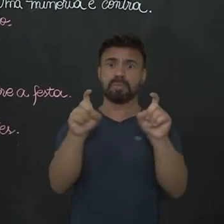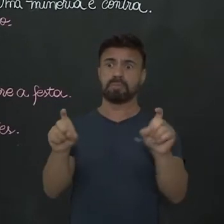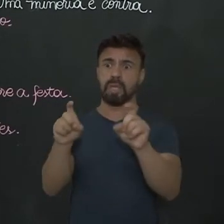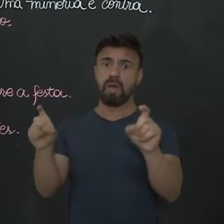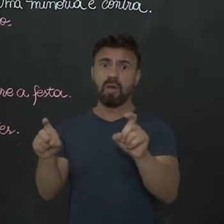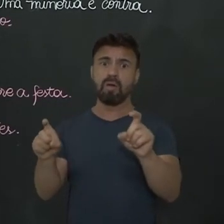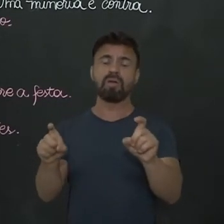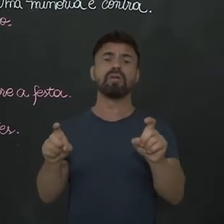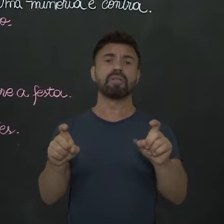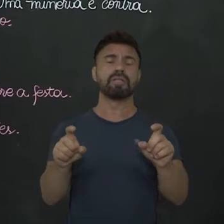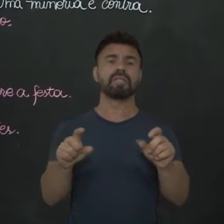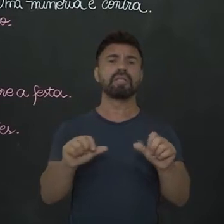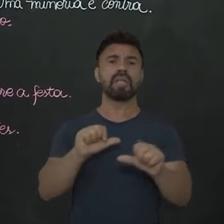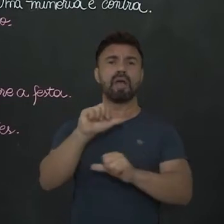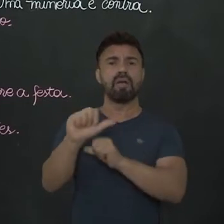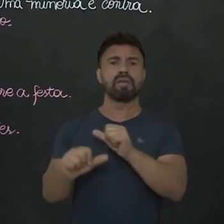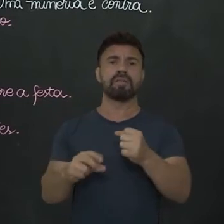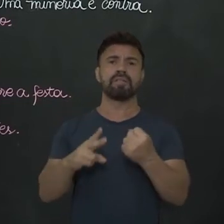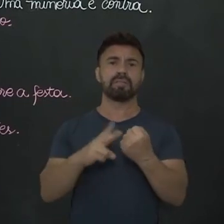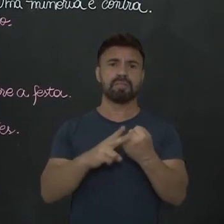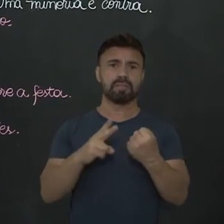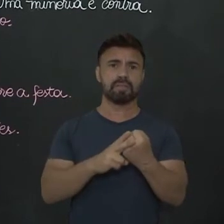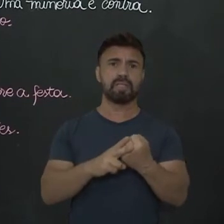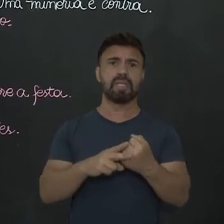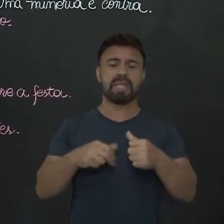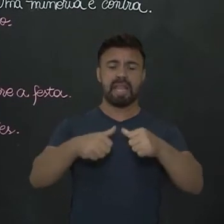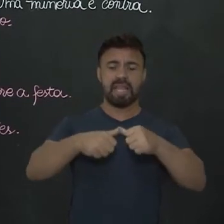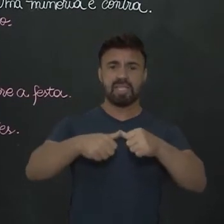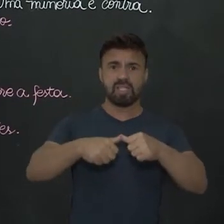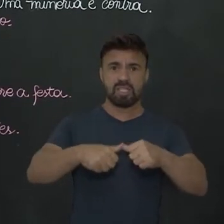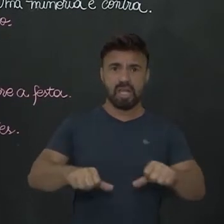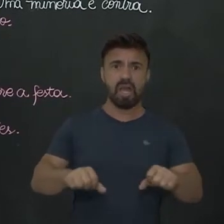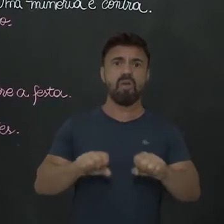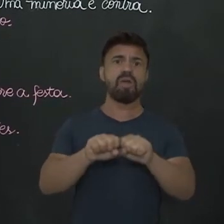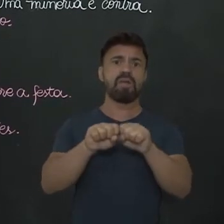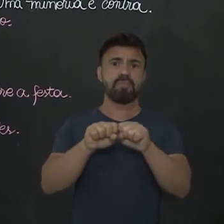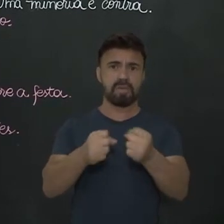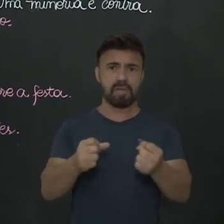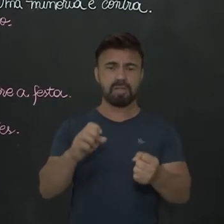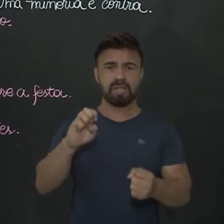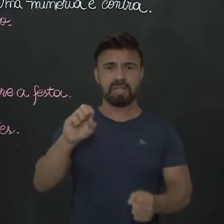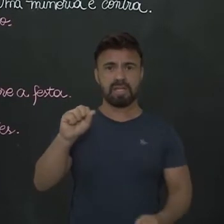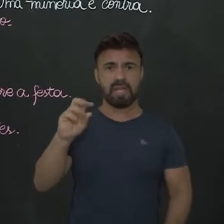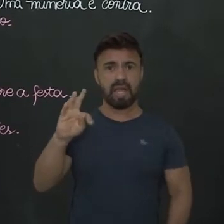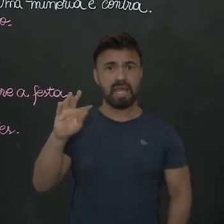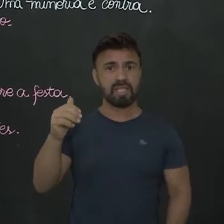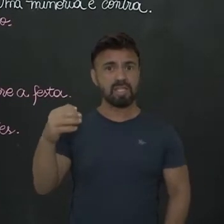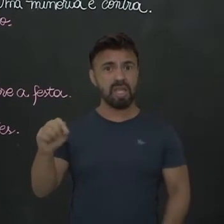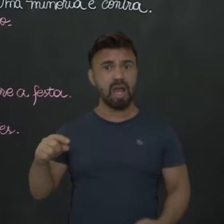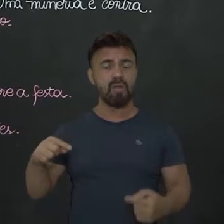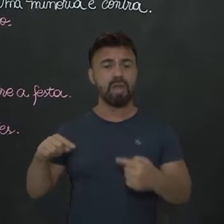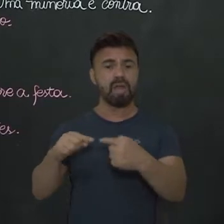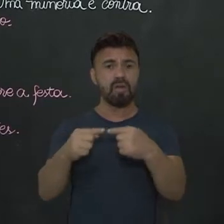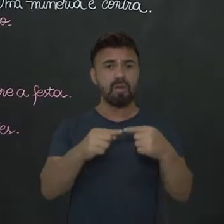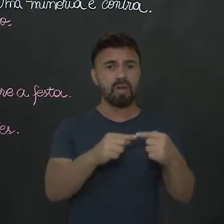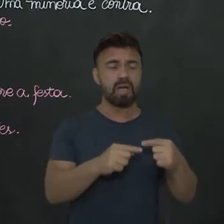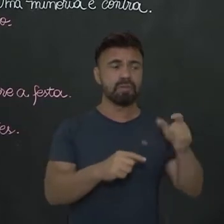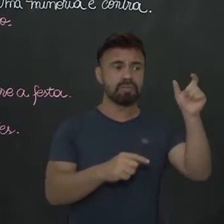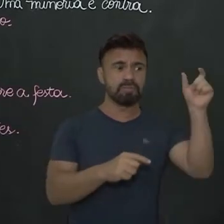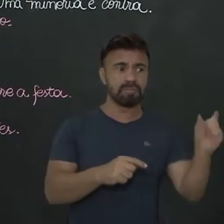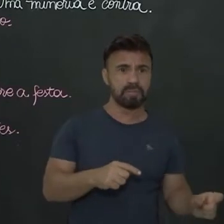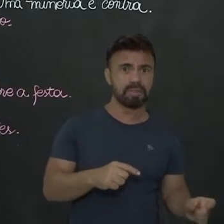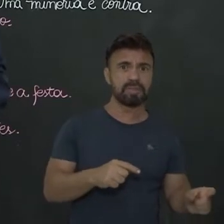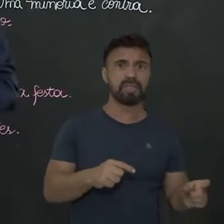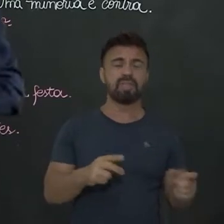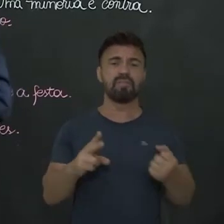computadores, eu preciso também alterar o verbo. Os computadores estão quebrados. Então há uma relação de concordância entre o